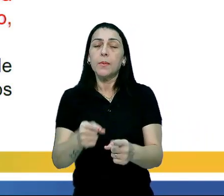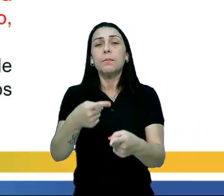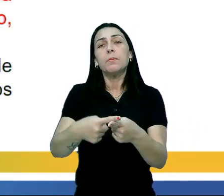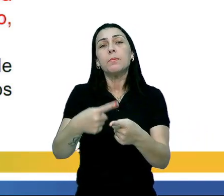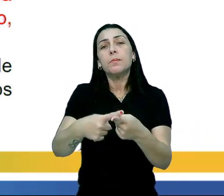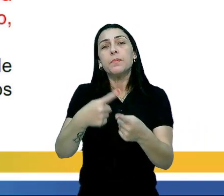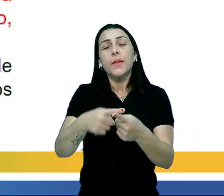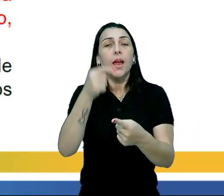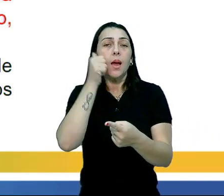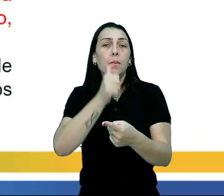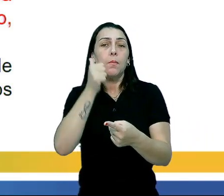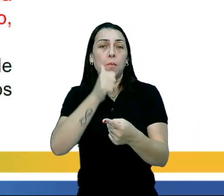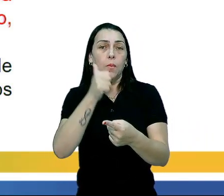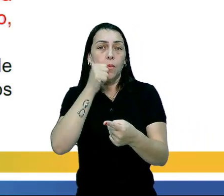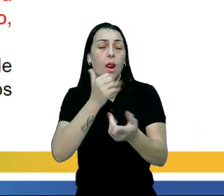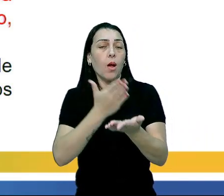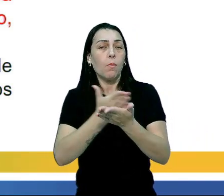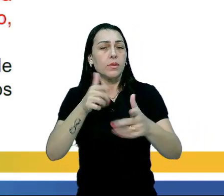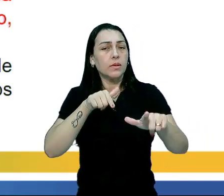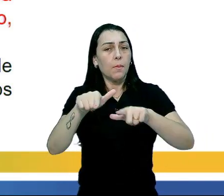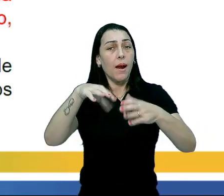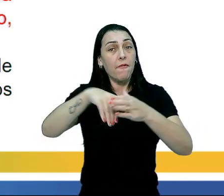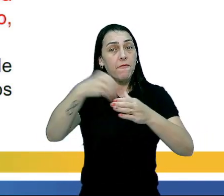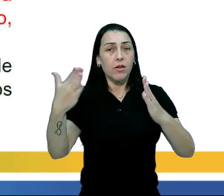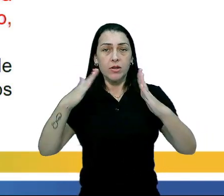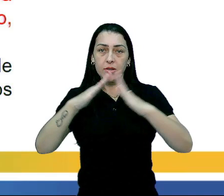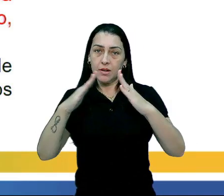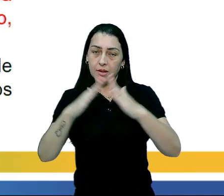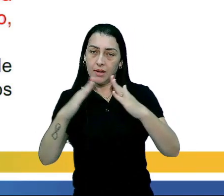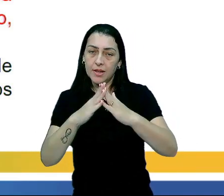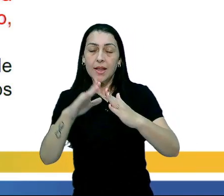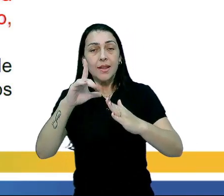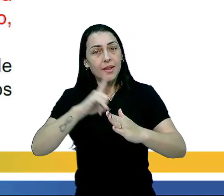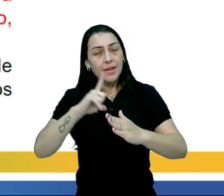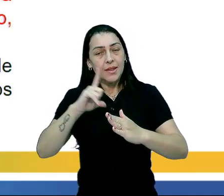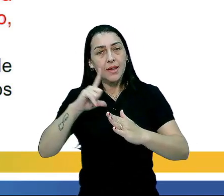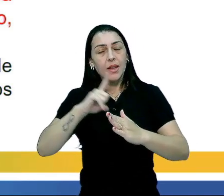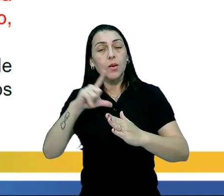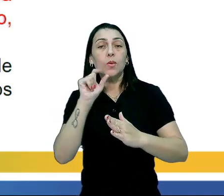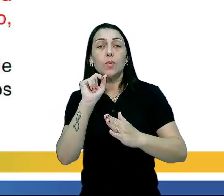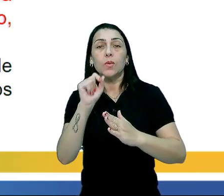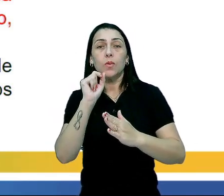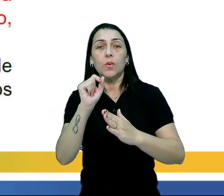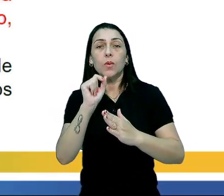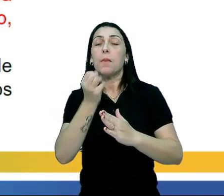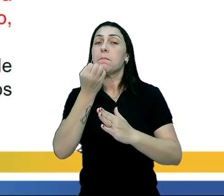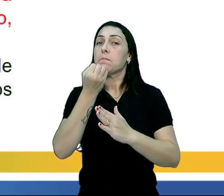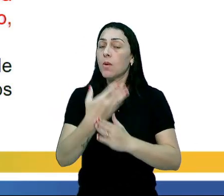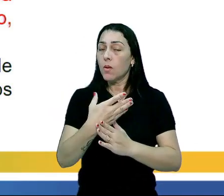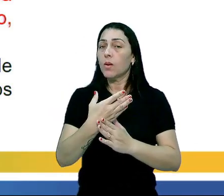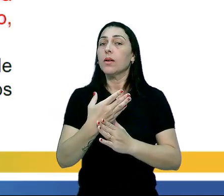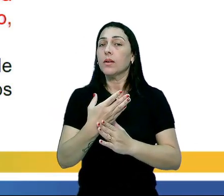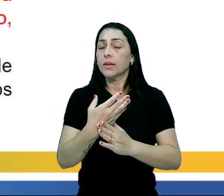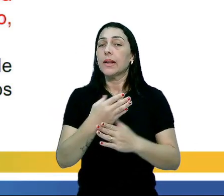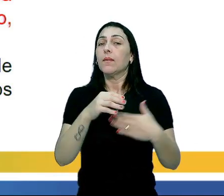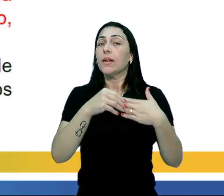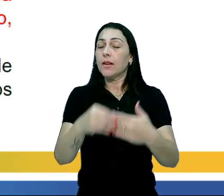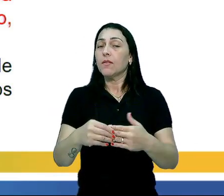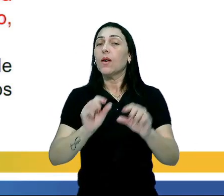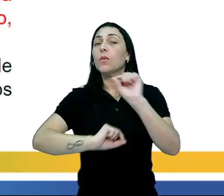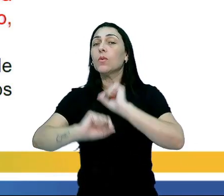porque quando a mulher entra no mercado de trabalho, ela tem aí pontos significativos a levar